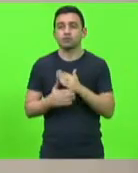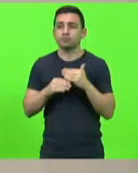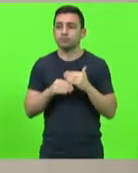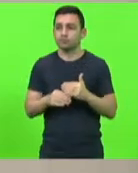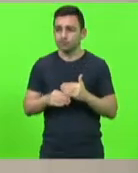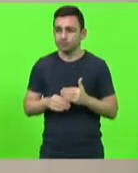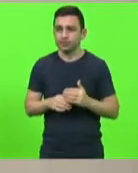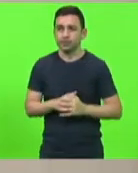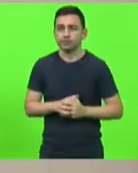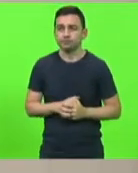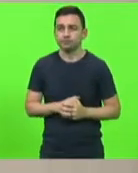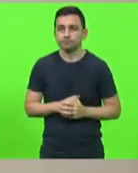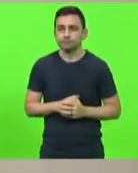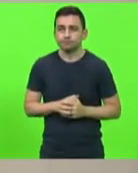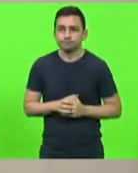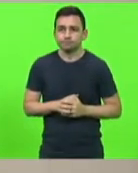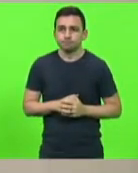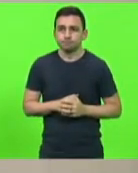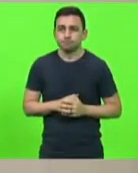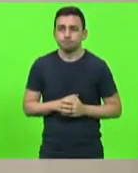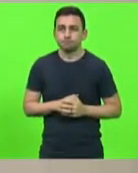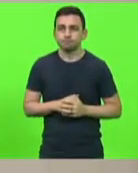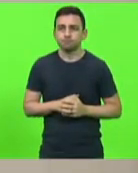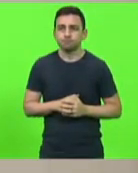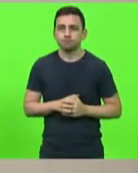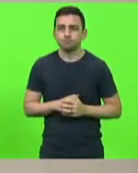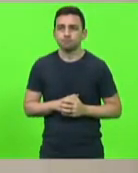por unanimidade.